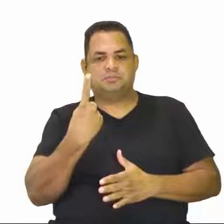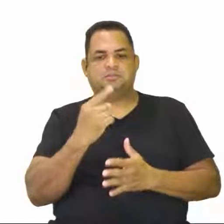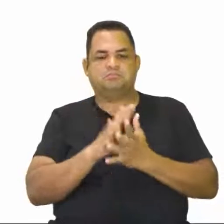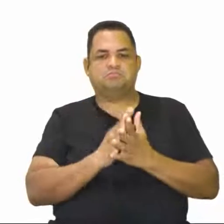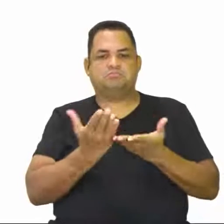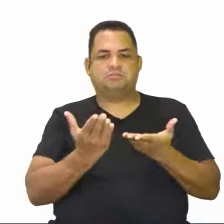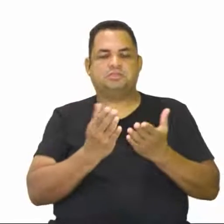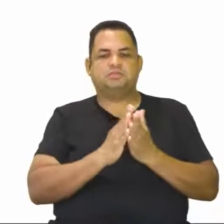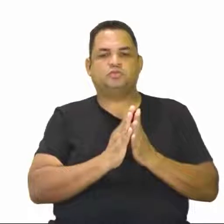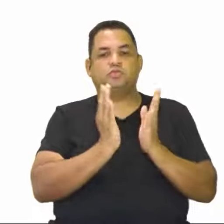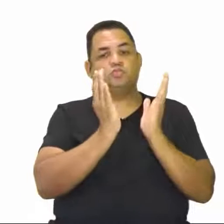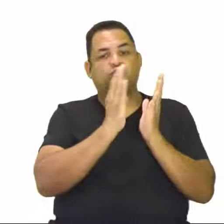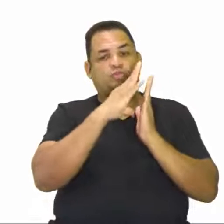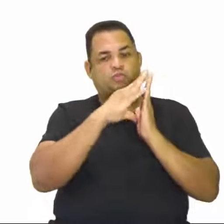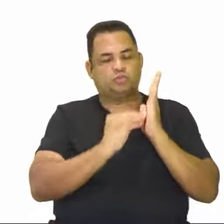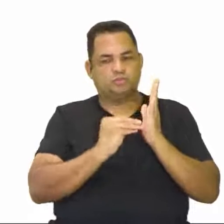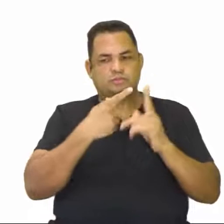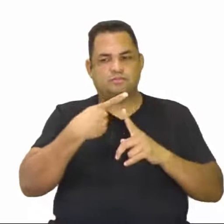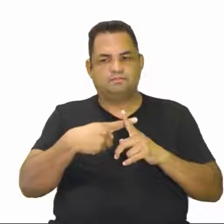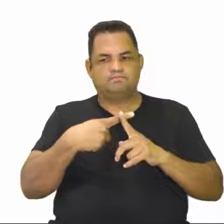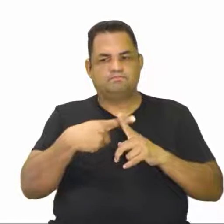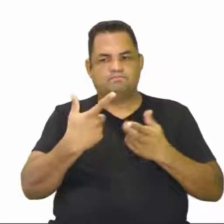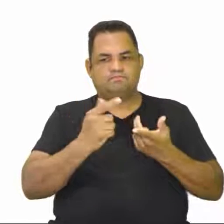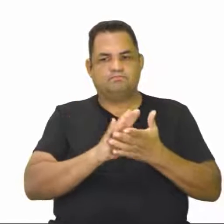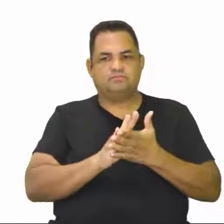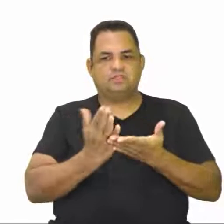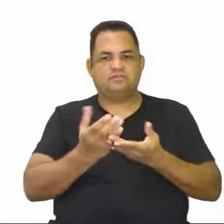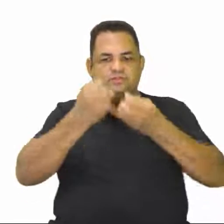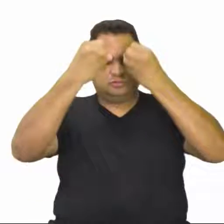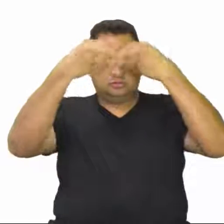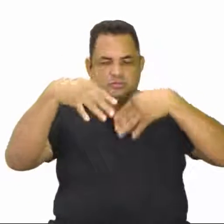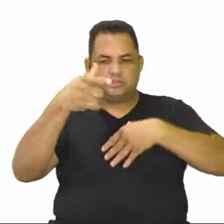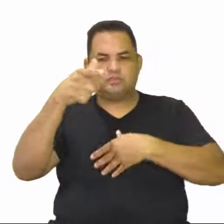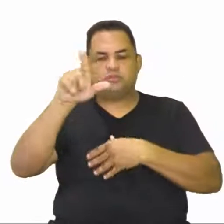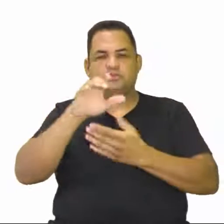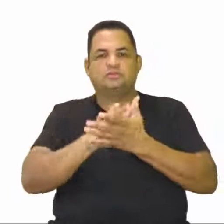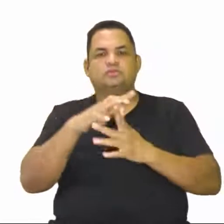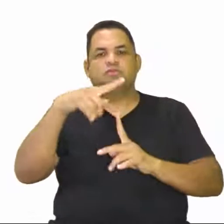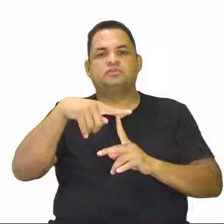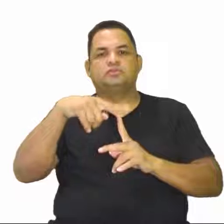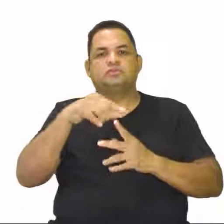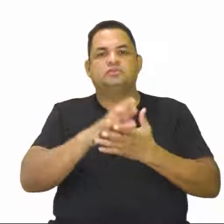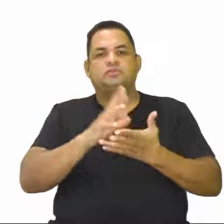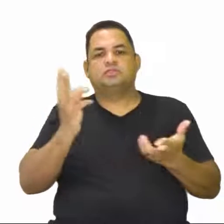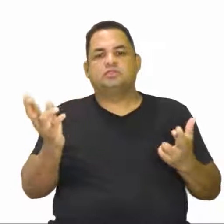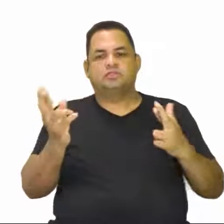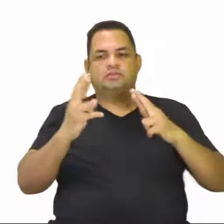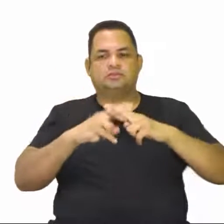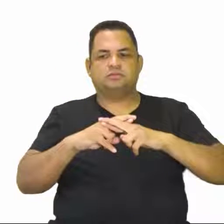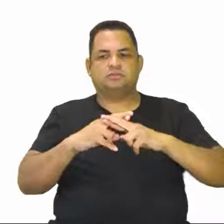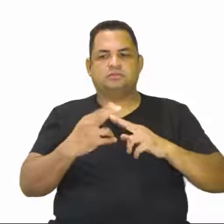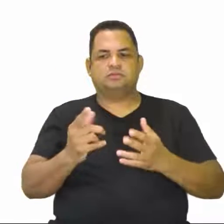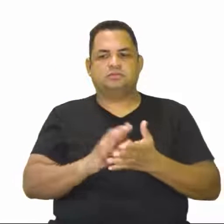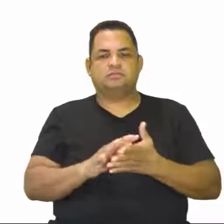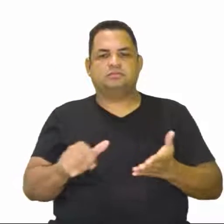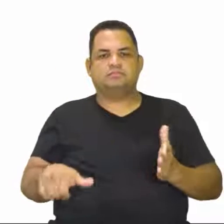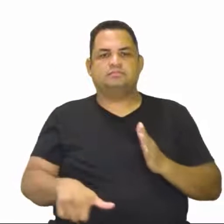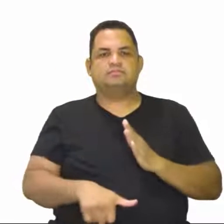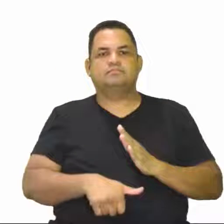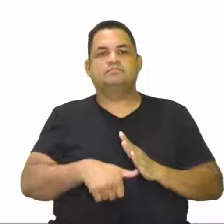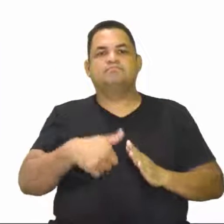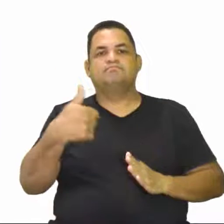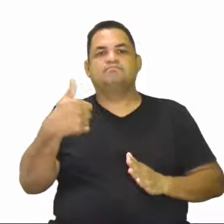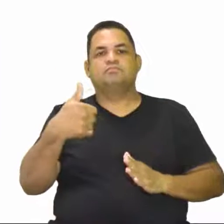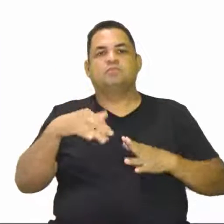conteúdo. Isso por quê? Porque a gente vai falar um pouquinho mais de outros tipos de reações. Primeiro, qual